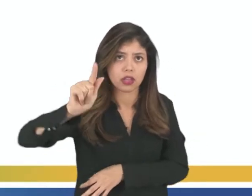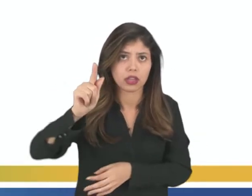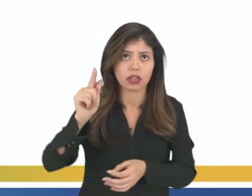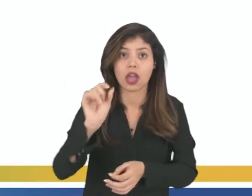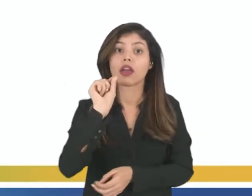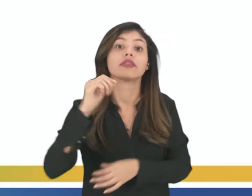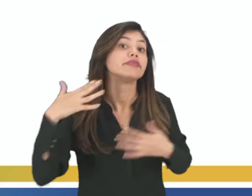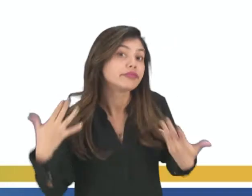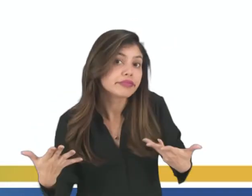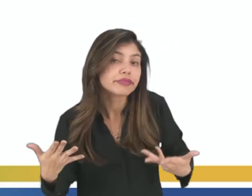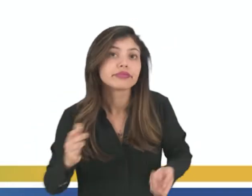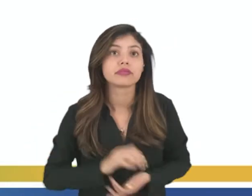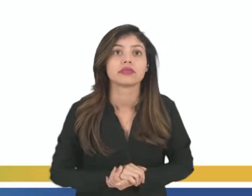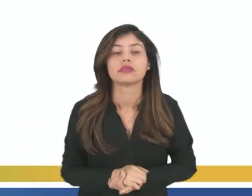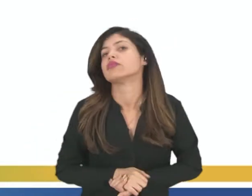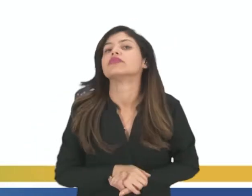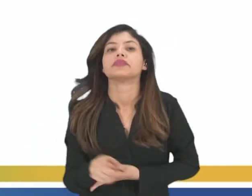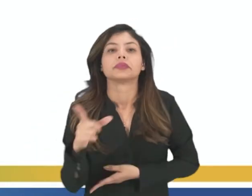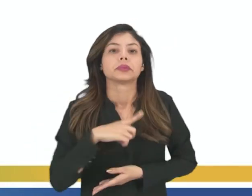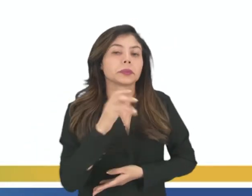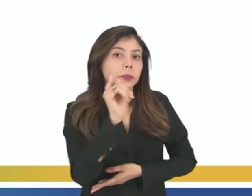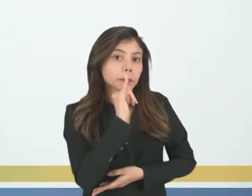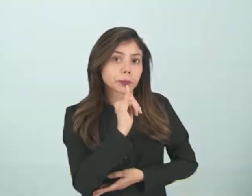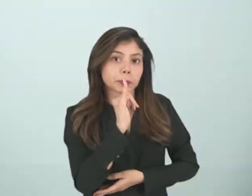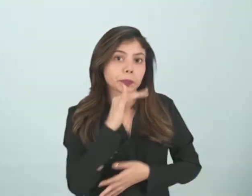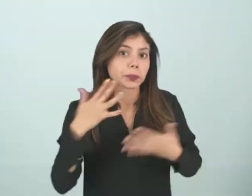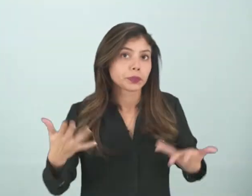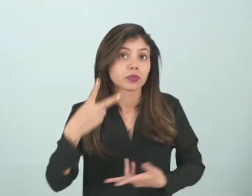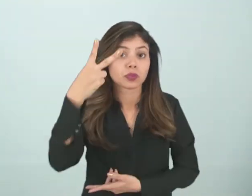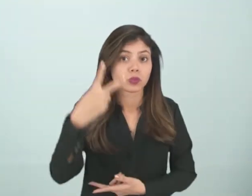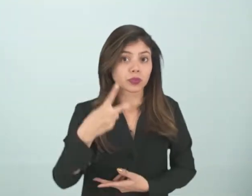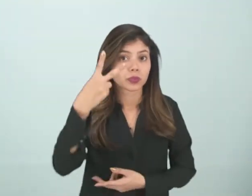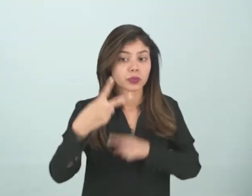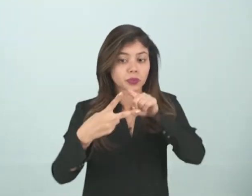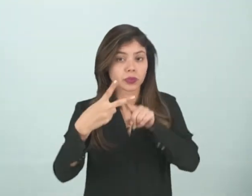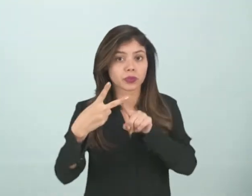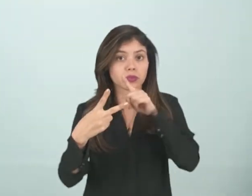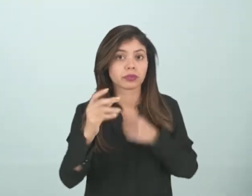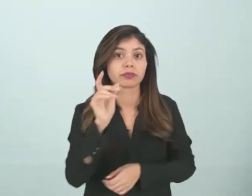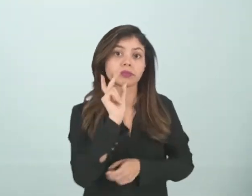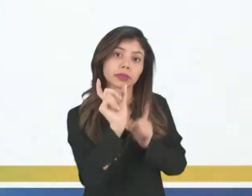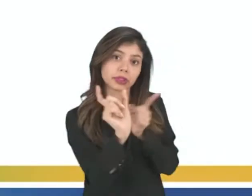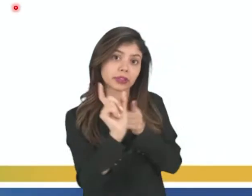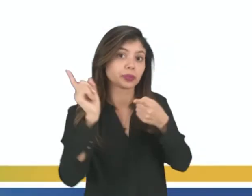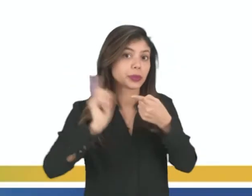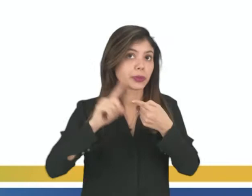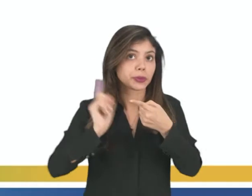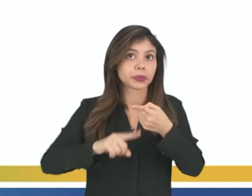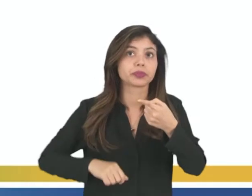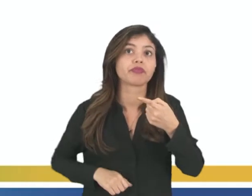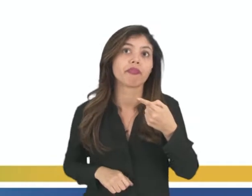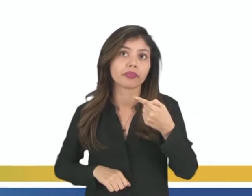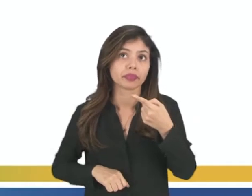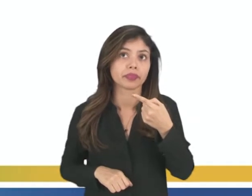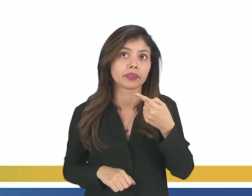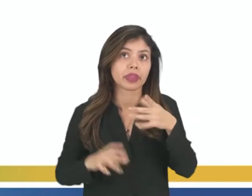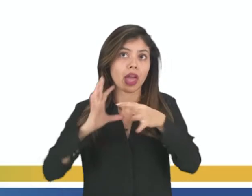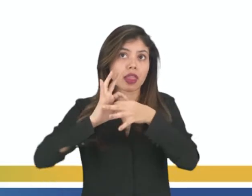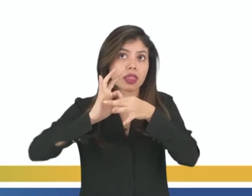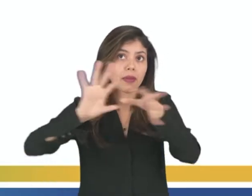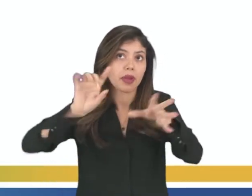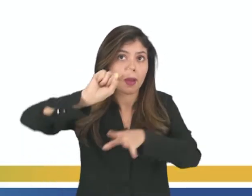é D. Pessoal, nós temos nesse exemplo duas palavras muito importantes. Primeira,